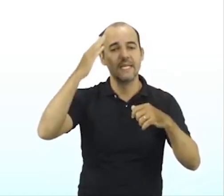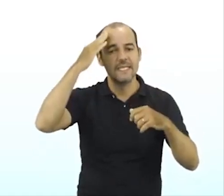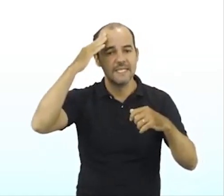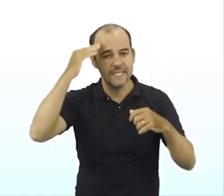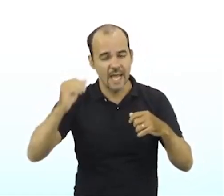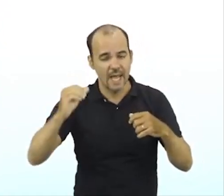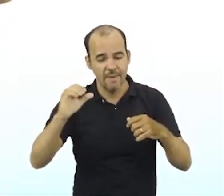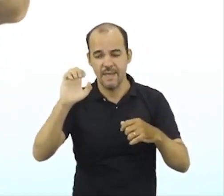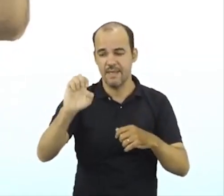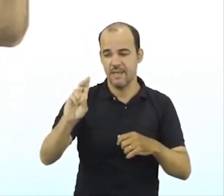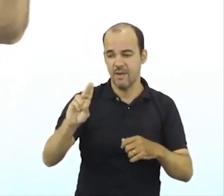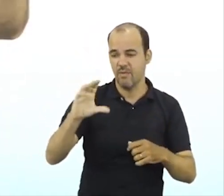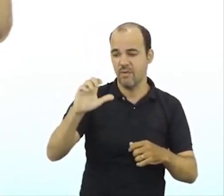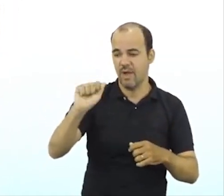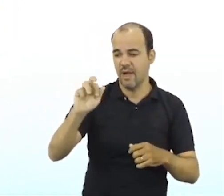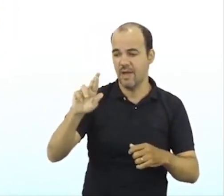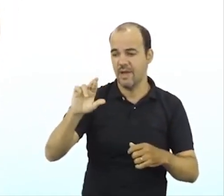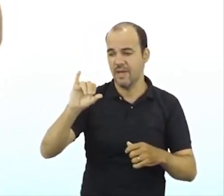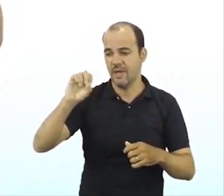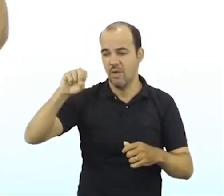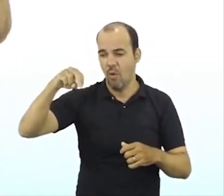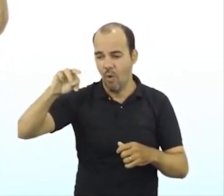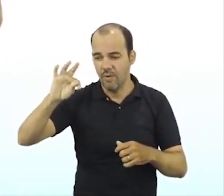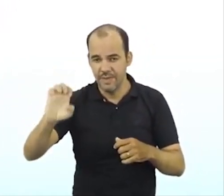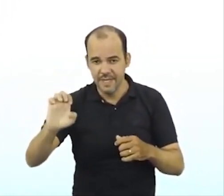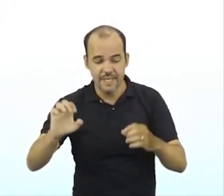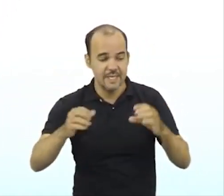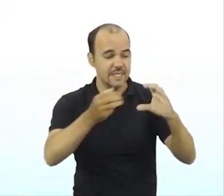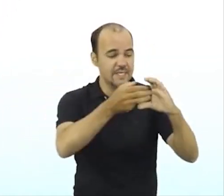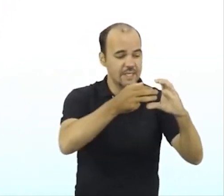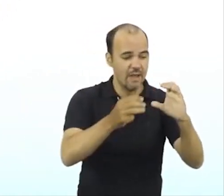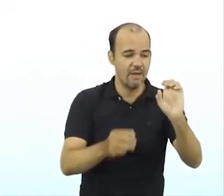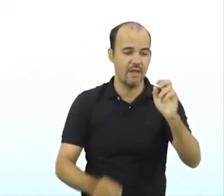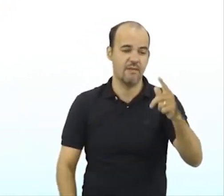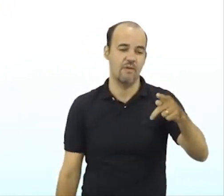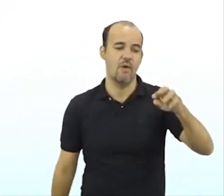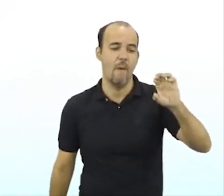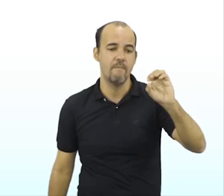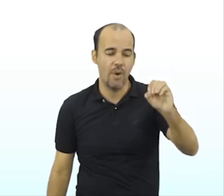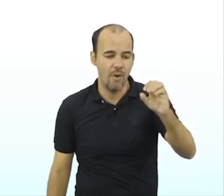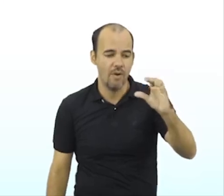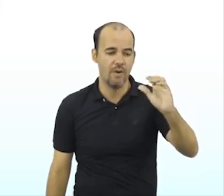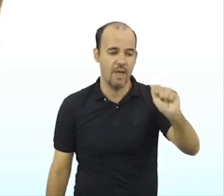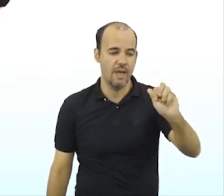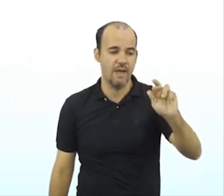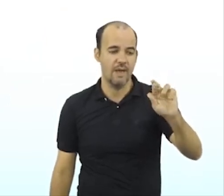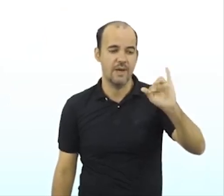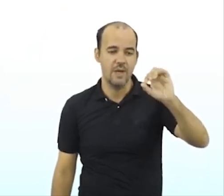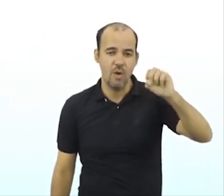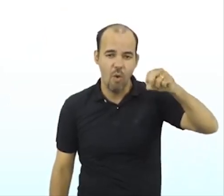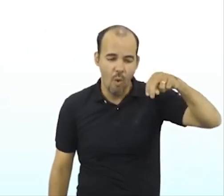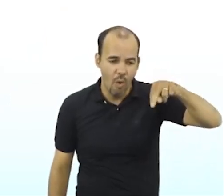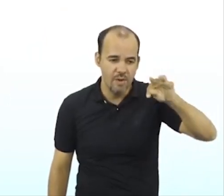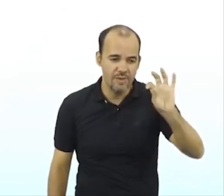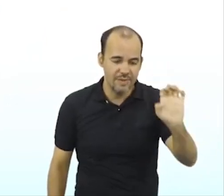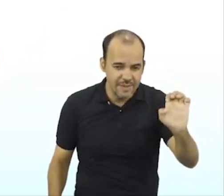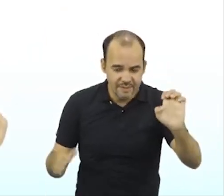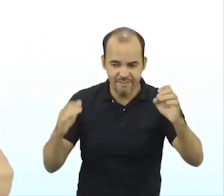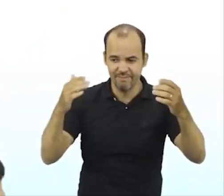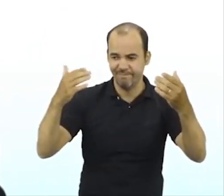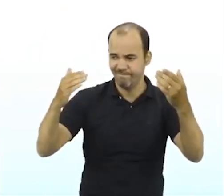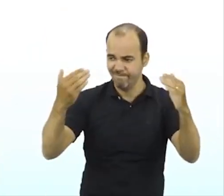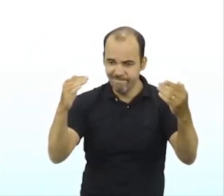célula eucarionte e o que é uma célula procarionte. André, é difícil? Não, esses nomes são fáceis.